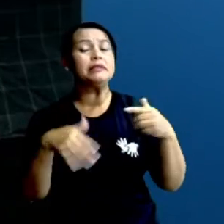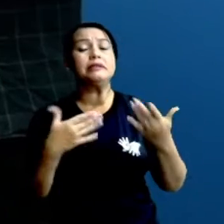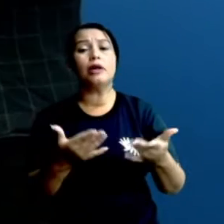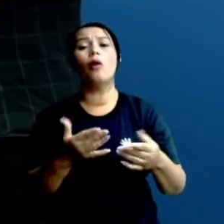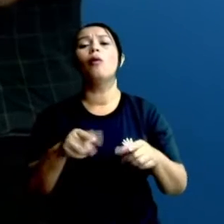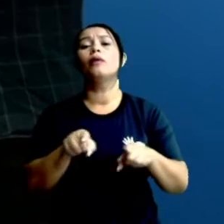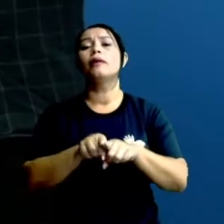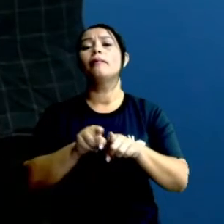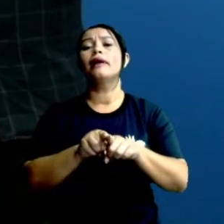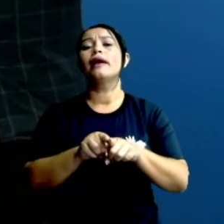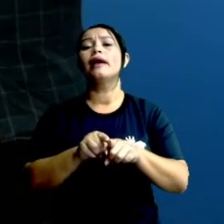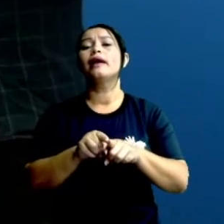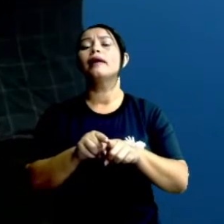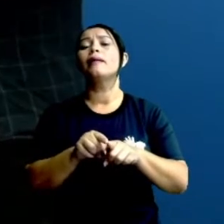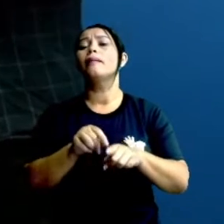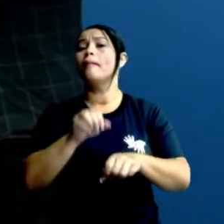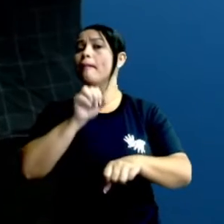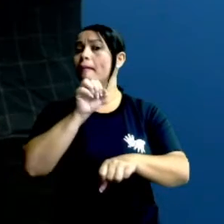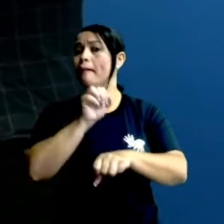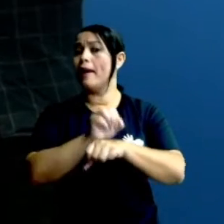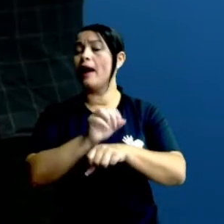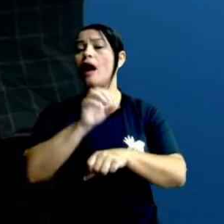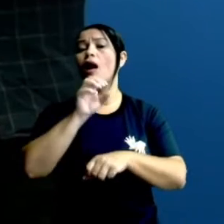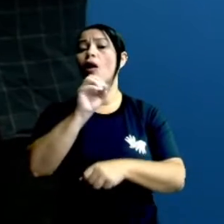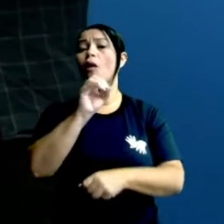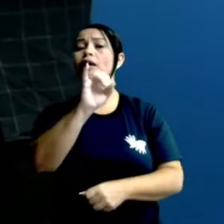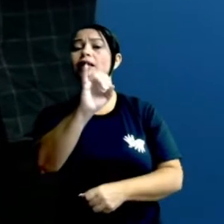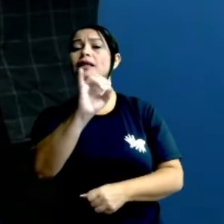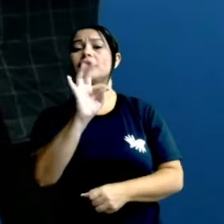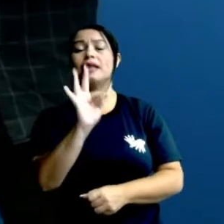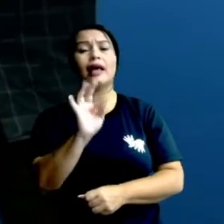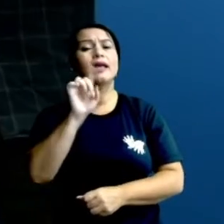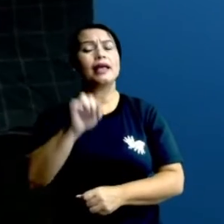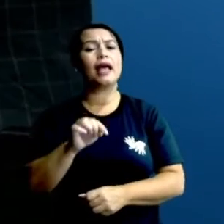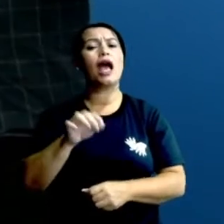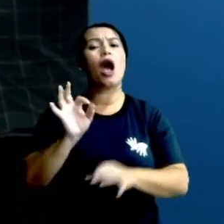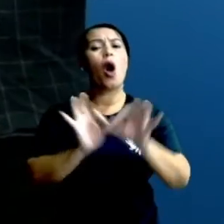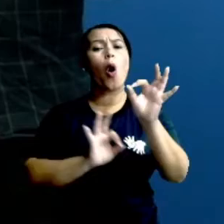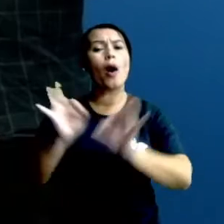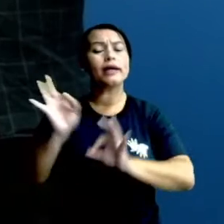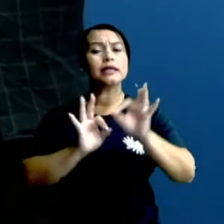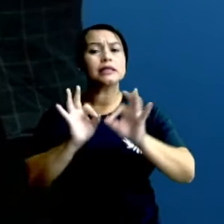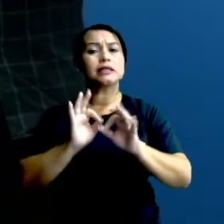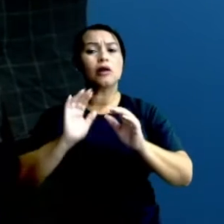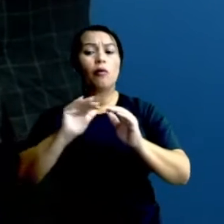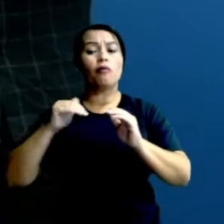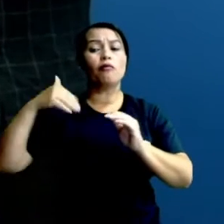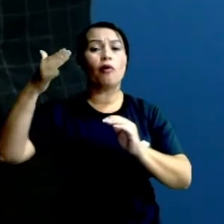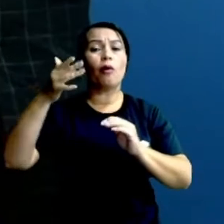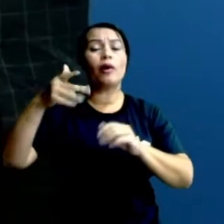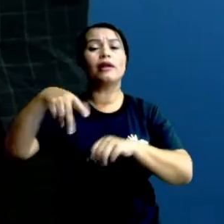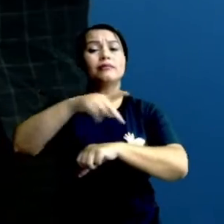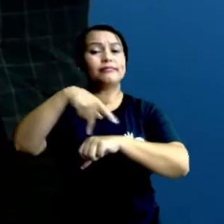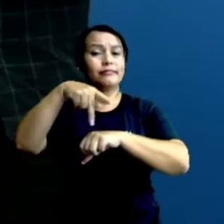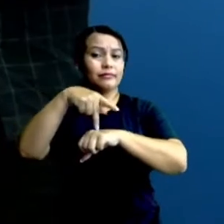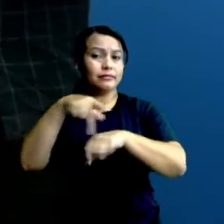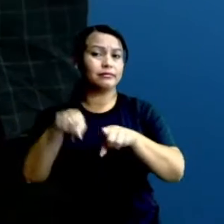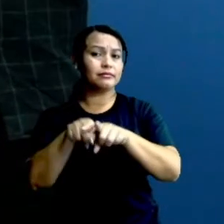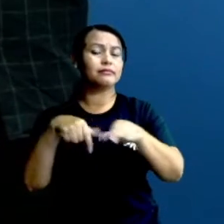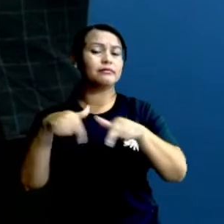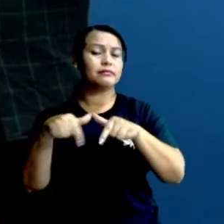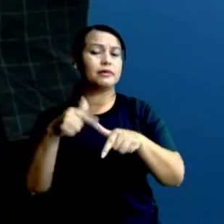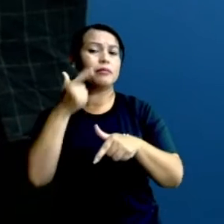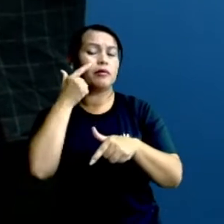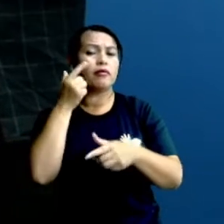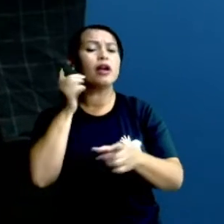e, sobretudo, aí tentar inibir, né, a OIT, a Organização Internacional do Trabalho, que é um órgão associado à ONU, trabalha muito em cima dessa questão,